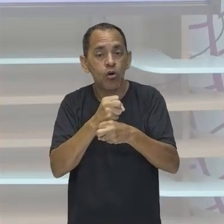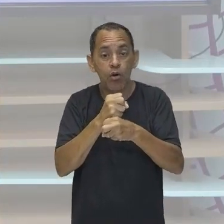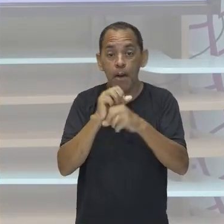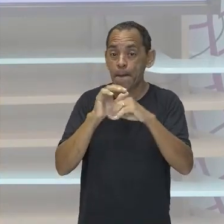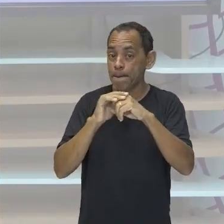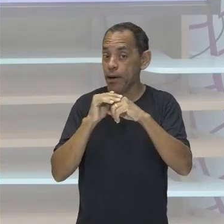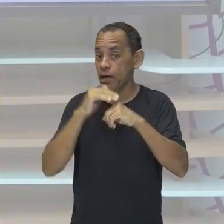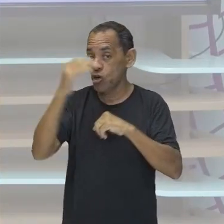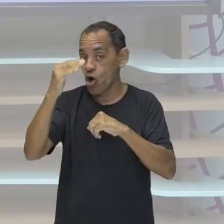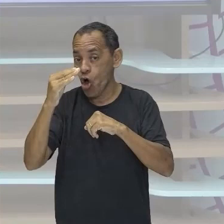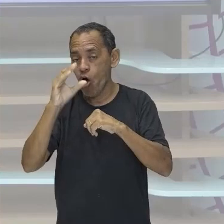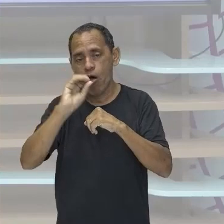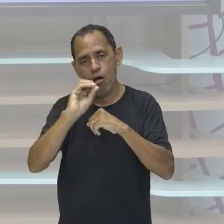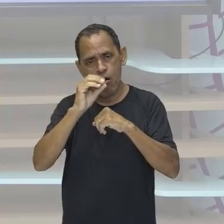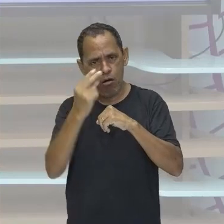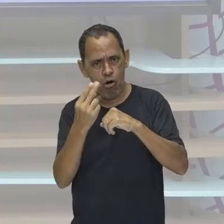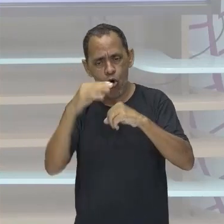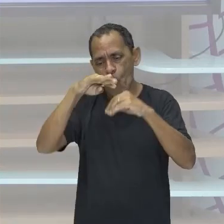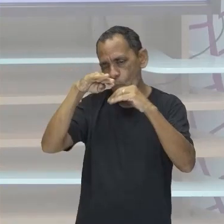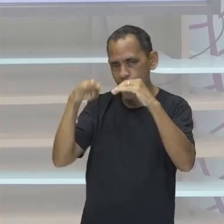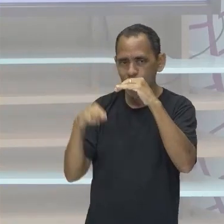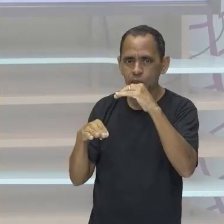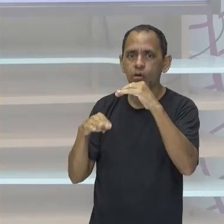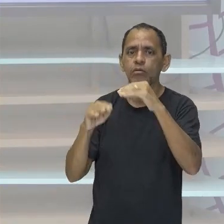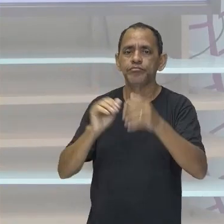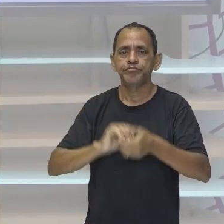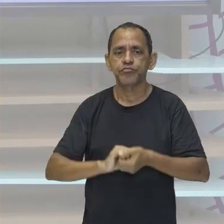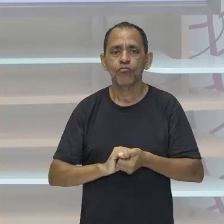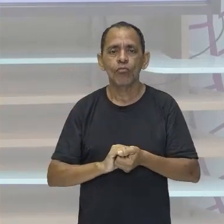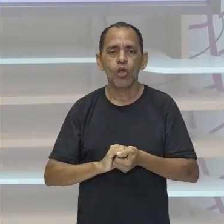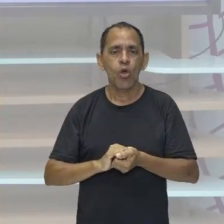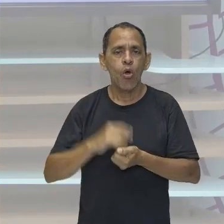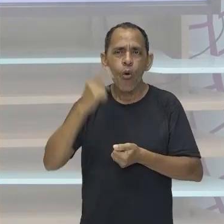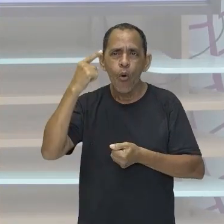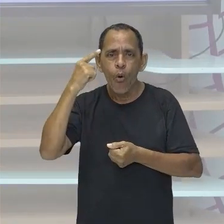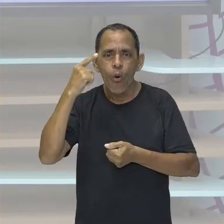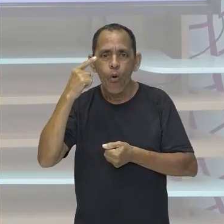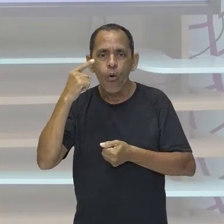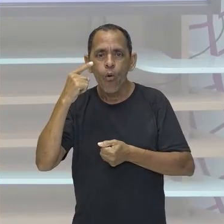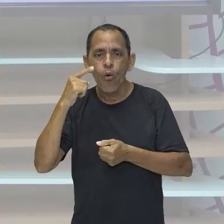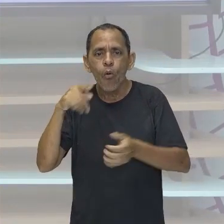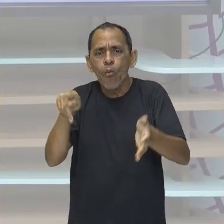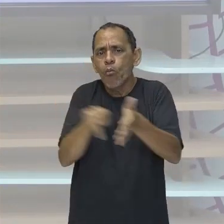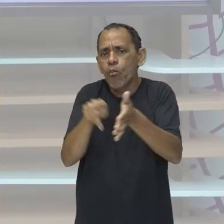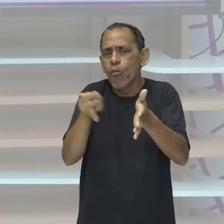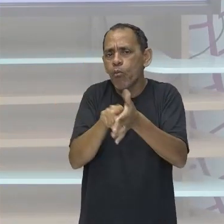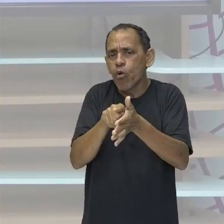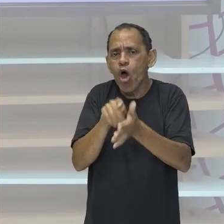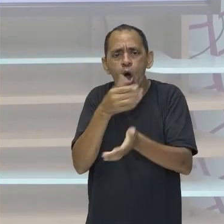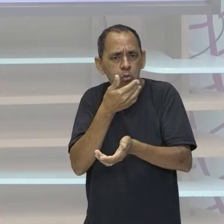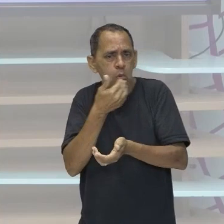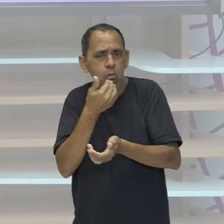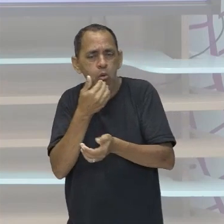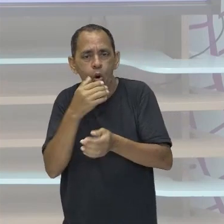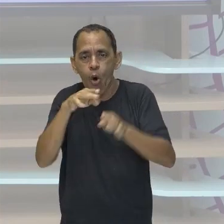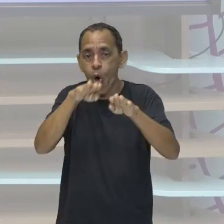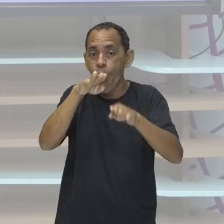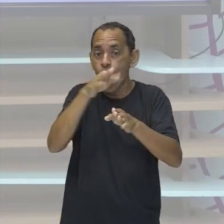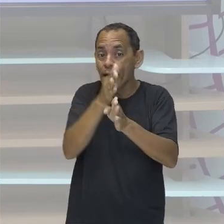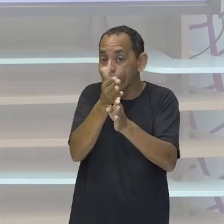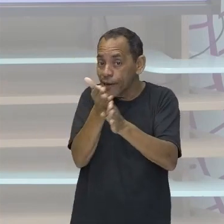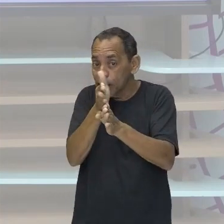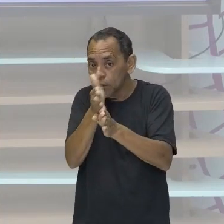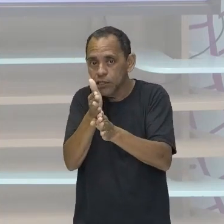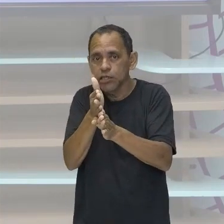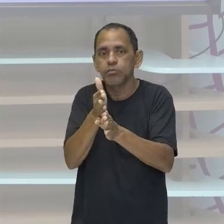uma minimização são fatores preocupantes. O ideal é que você esteja em equilíbrio, certo? Então vamos